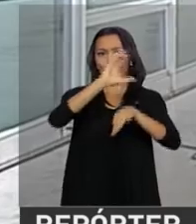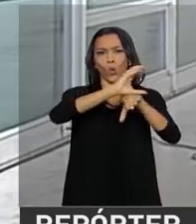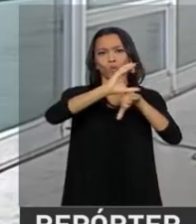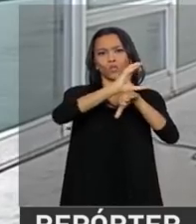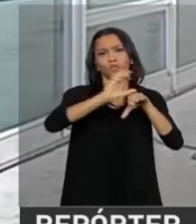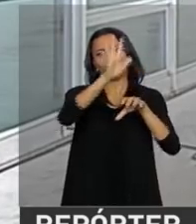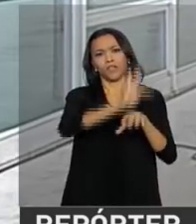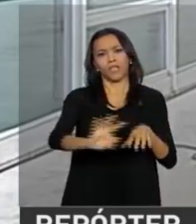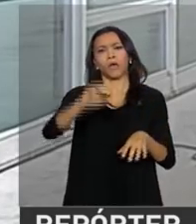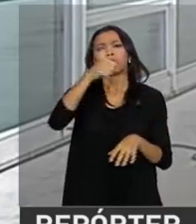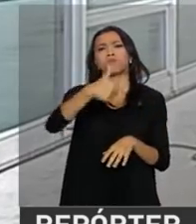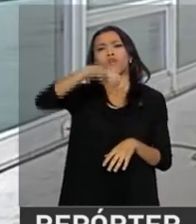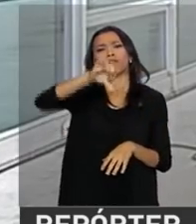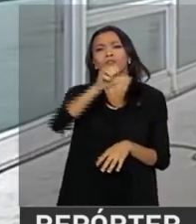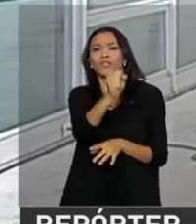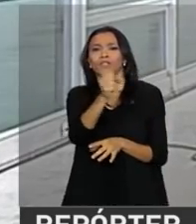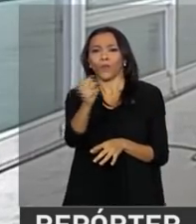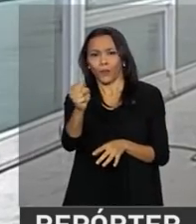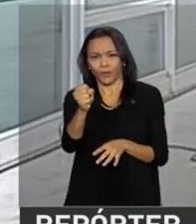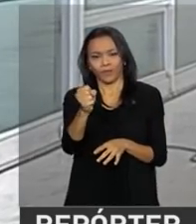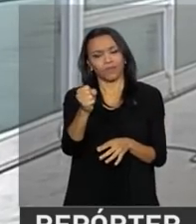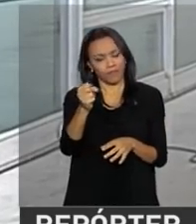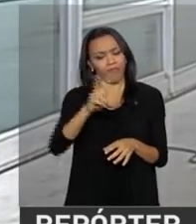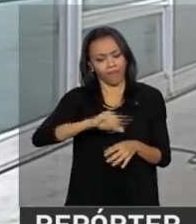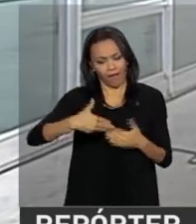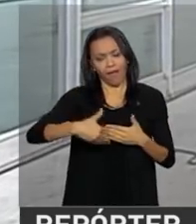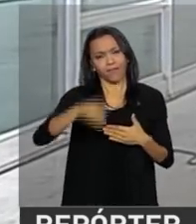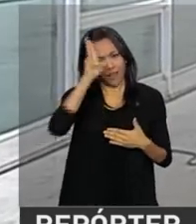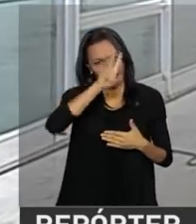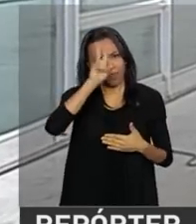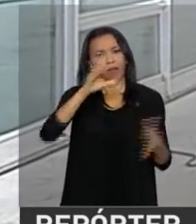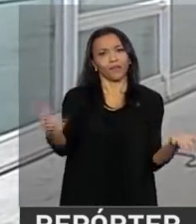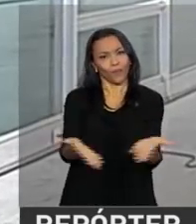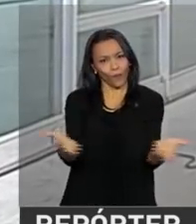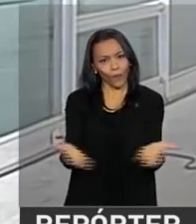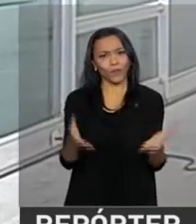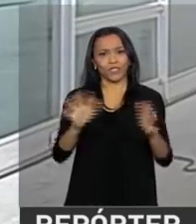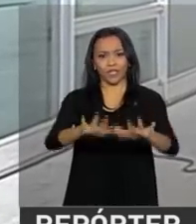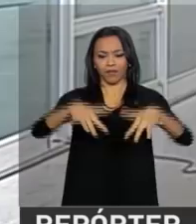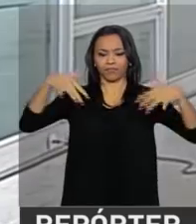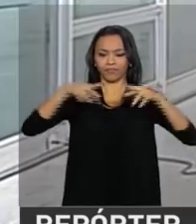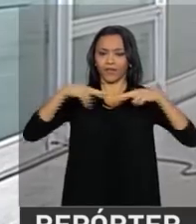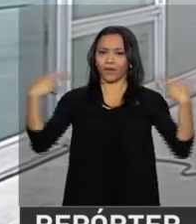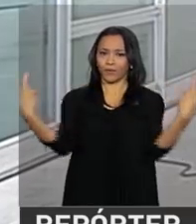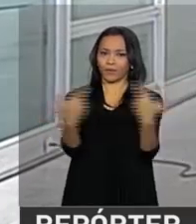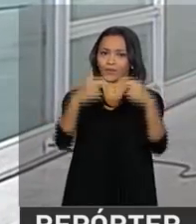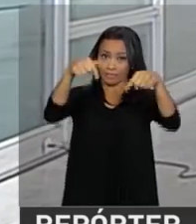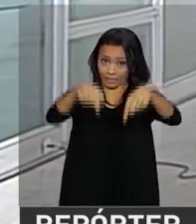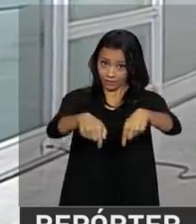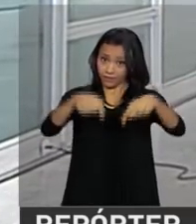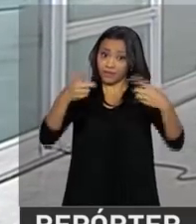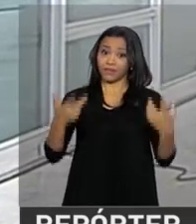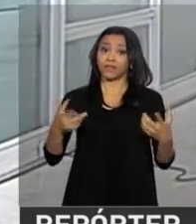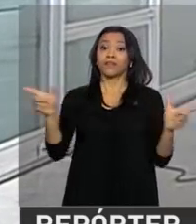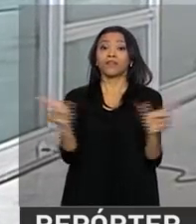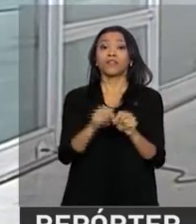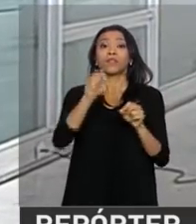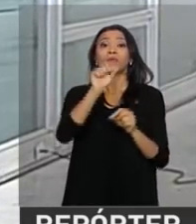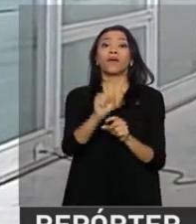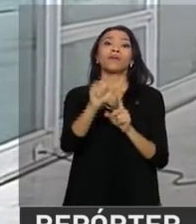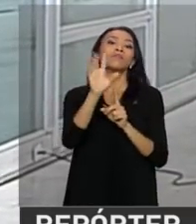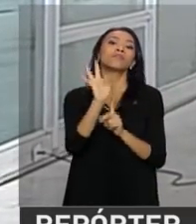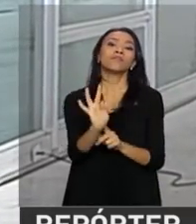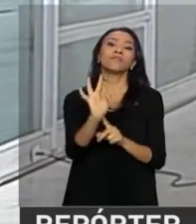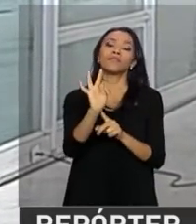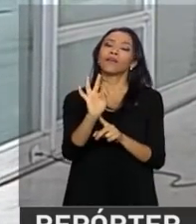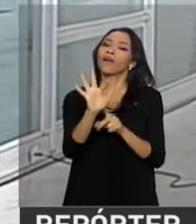Federal de 1988 vão ser lembrados aqui hoje na sessão plenária no Supremo Tribunal Federal. Após a abertura